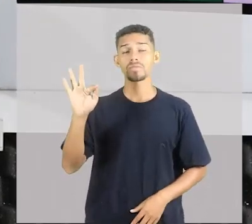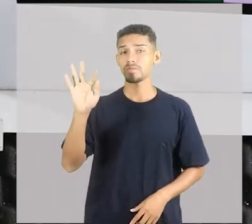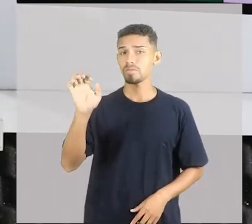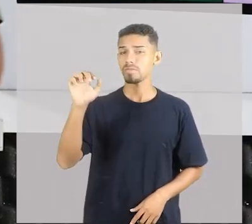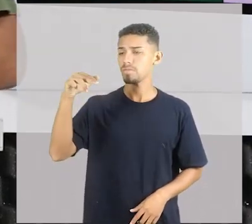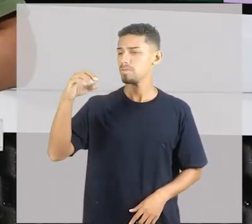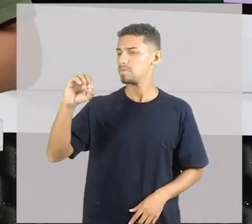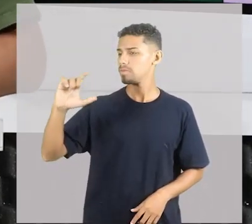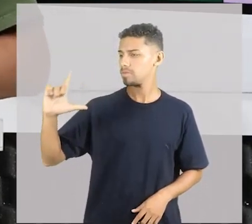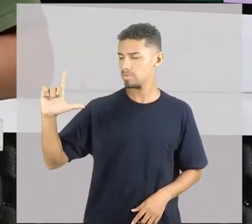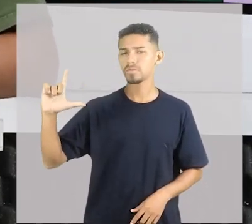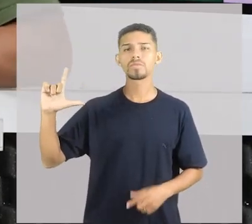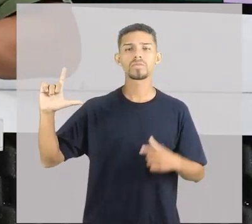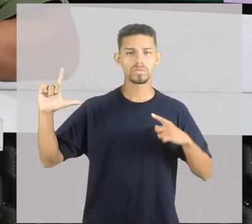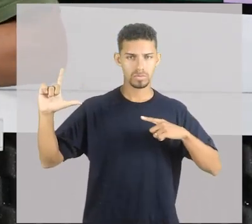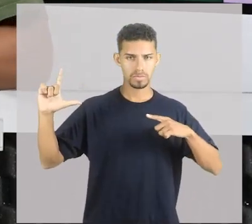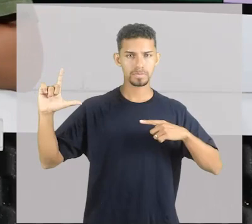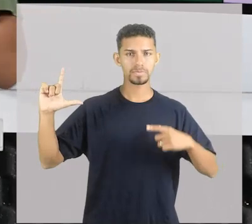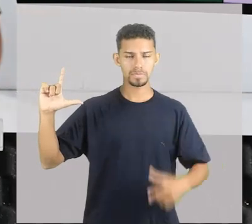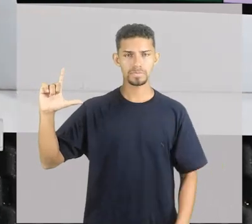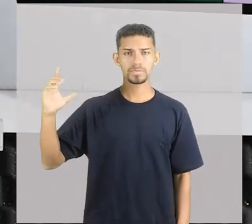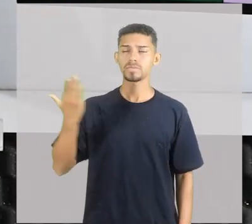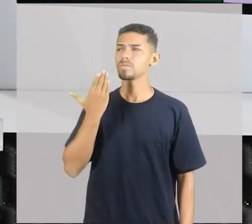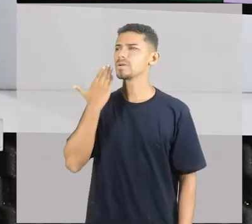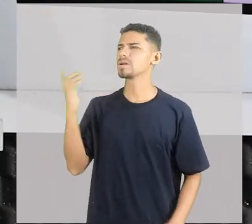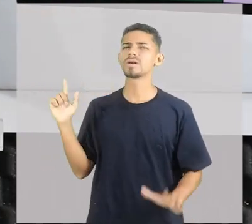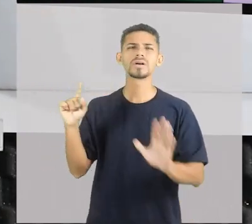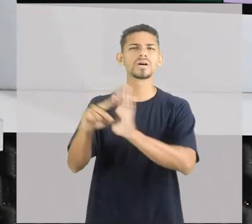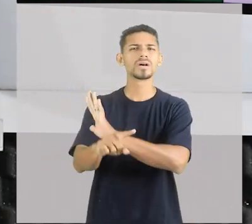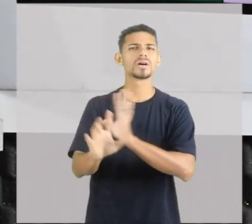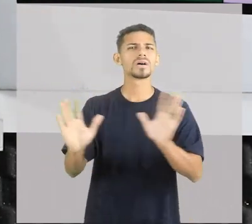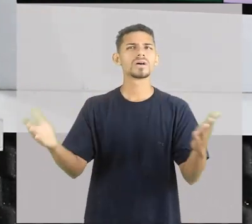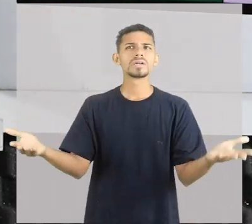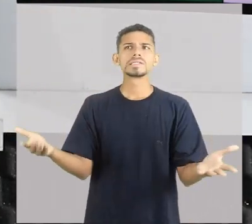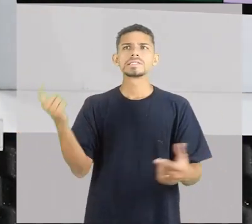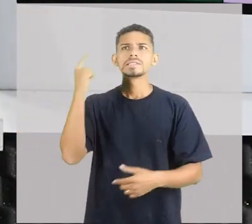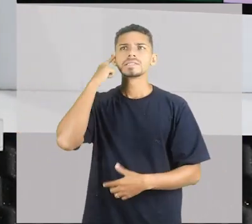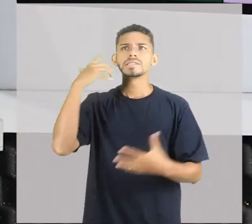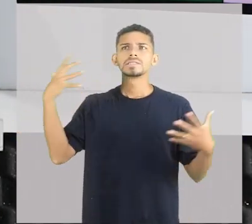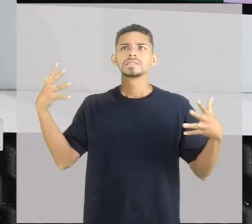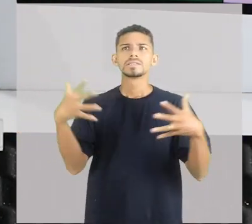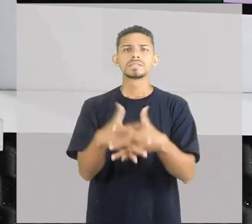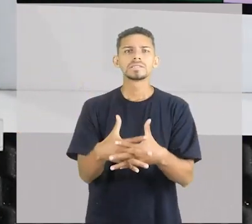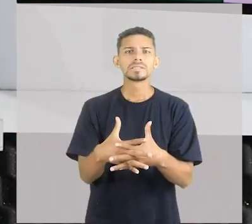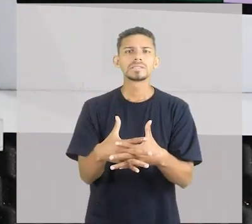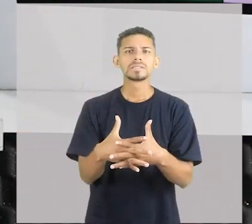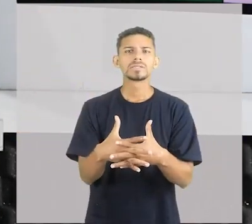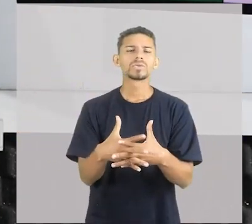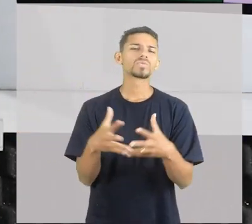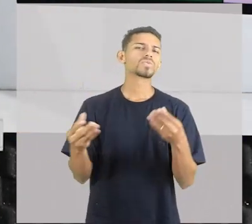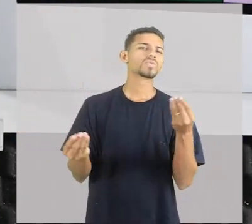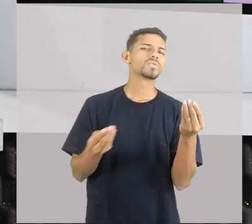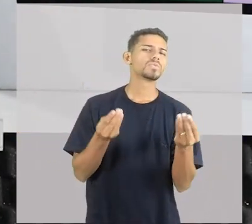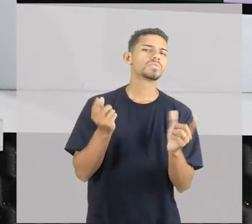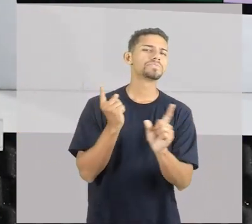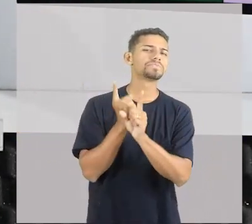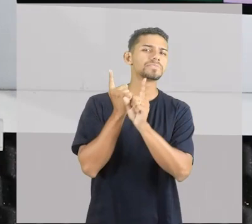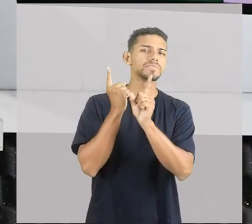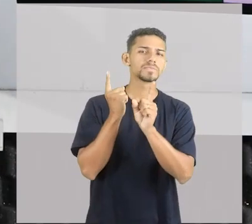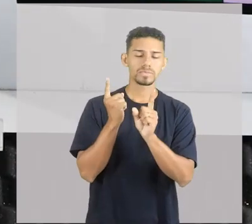Também tenho um fenol. E Daniel, minha pergunta é, e agora? Como que eu identifico um fenol? É